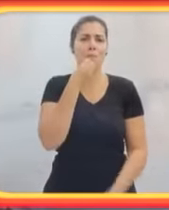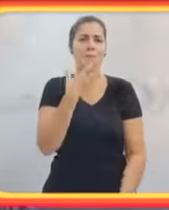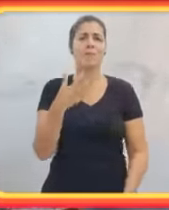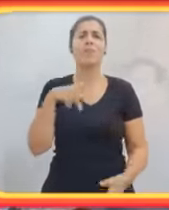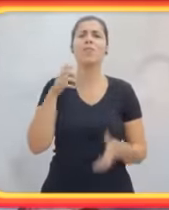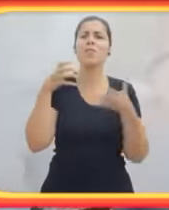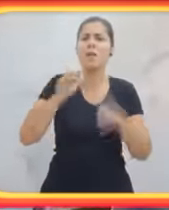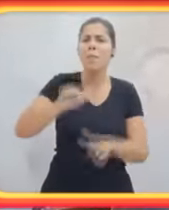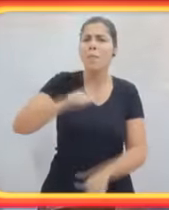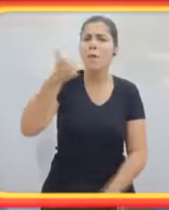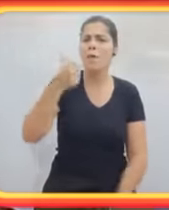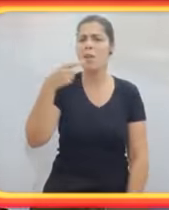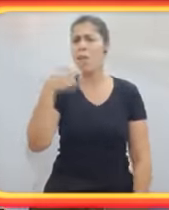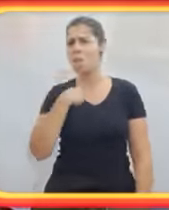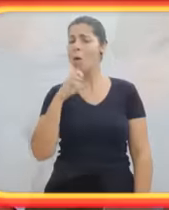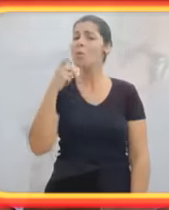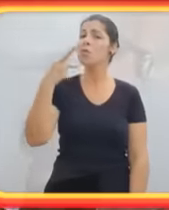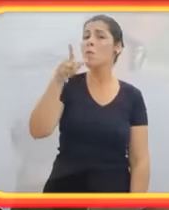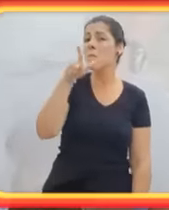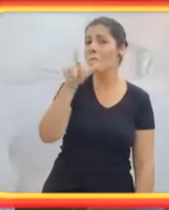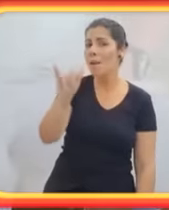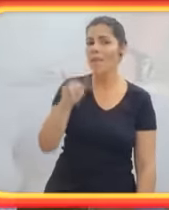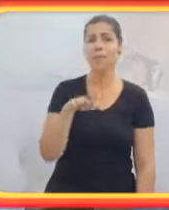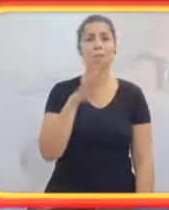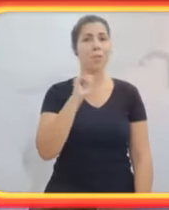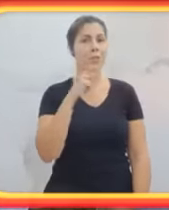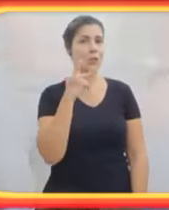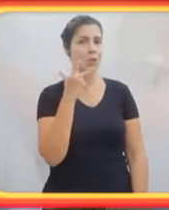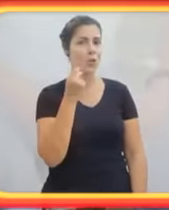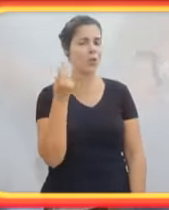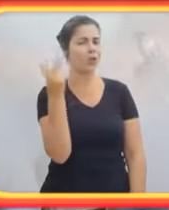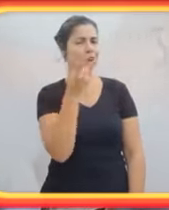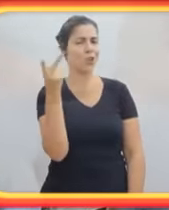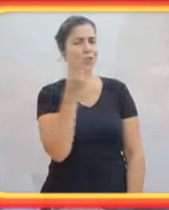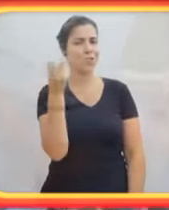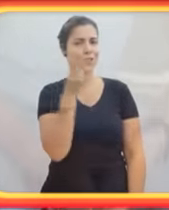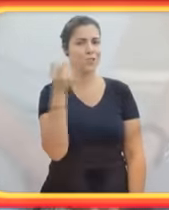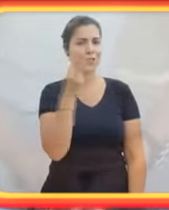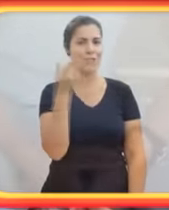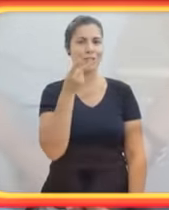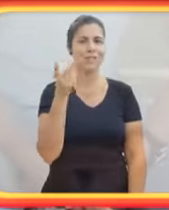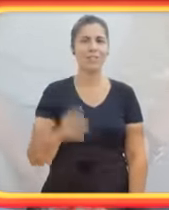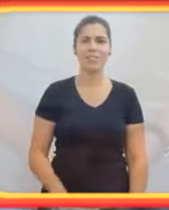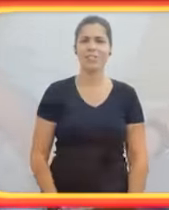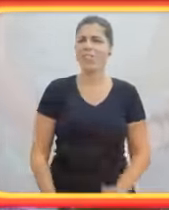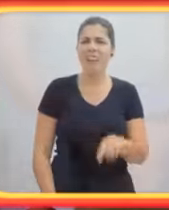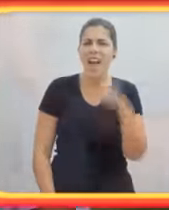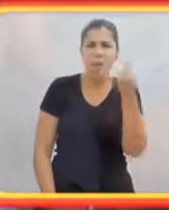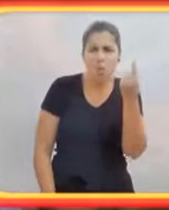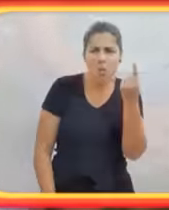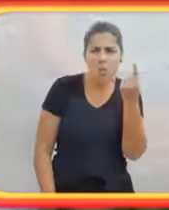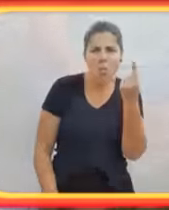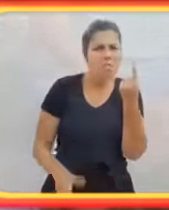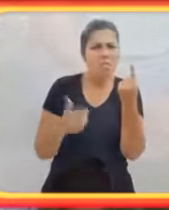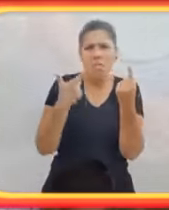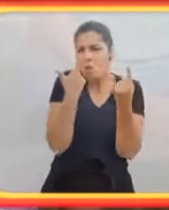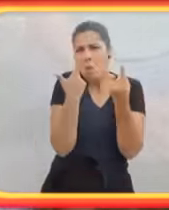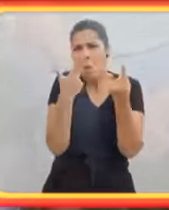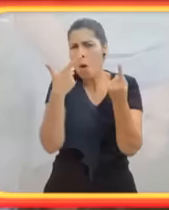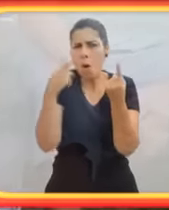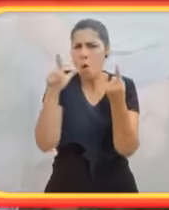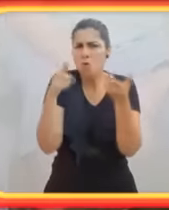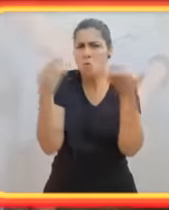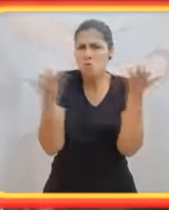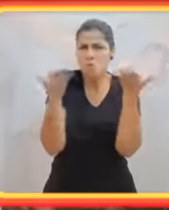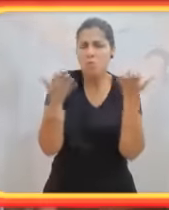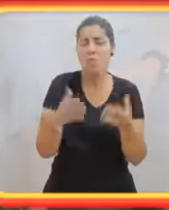pai, o César, o Ferreira. Tá bom. Ainda falou que eu jogo bem. Tá Quem ótimo. Joga